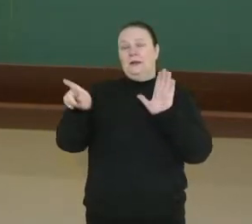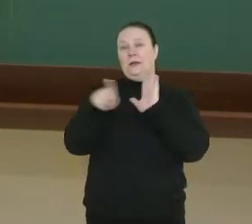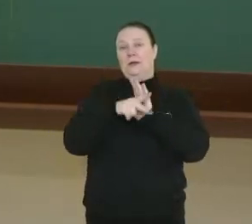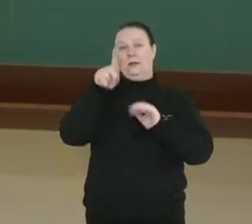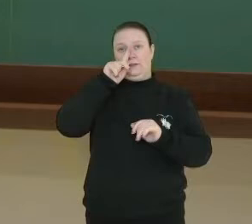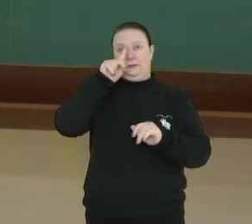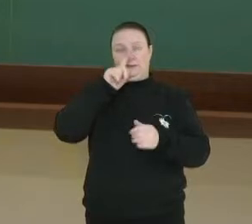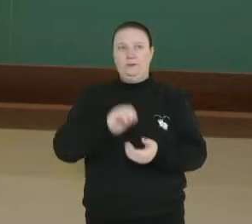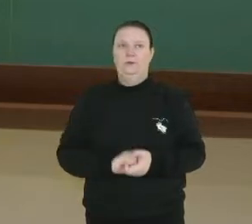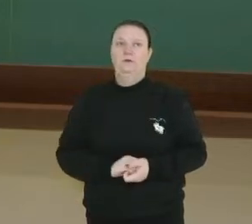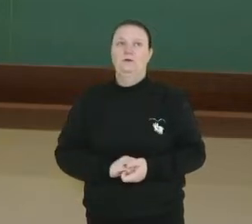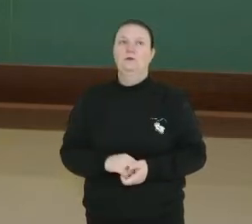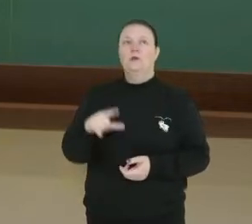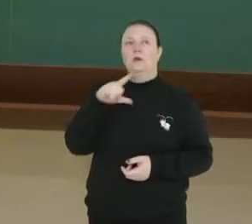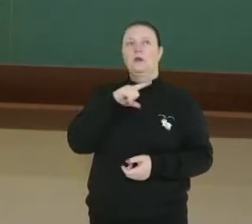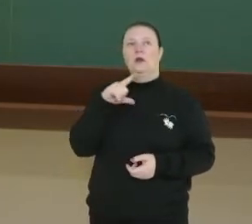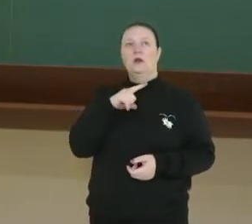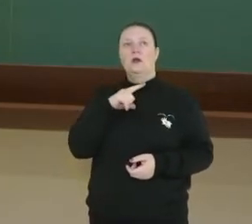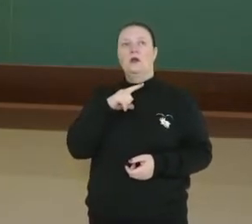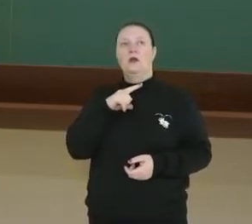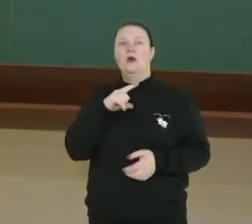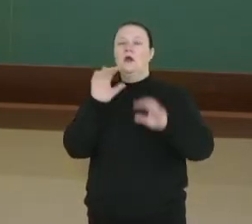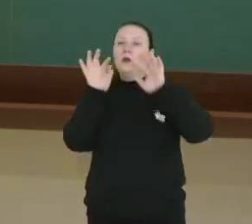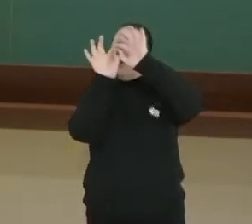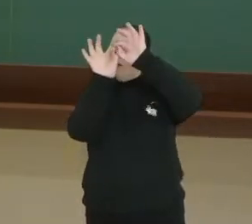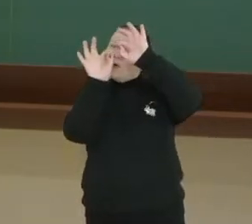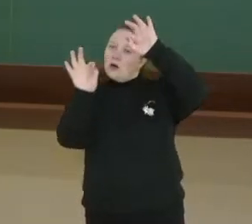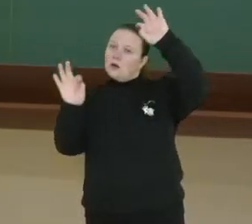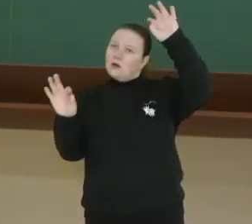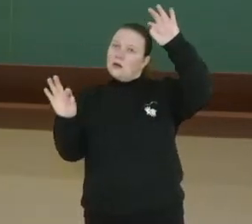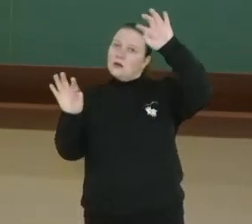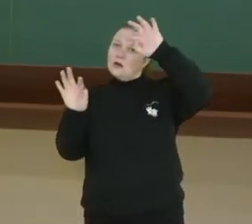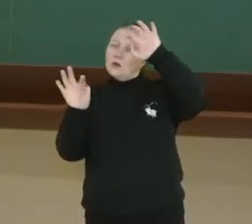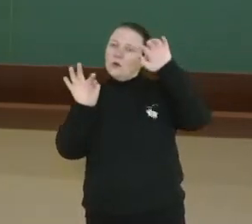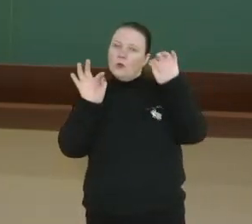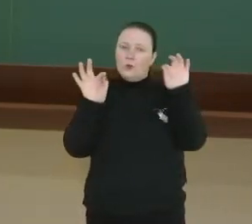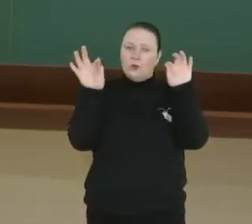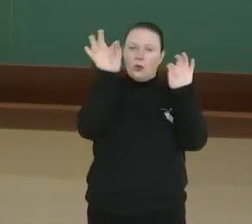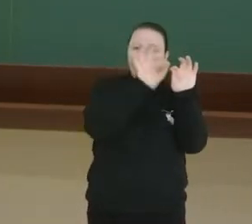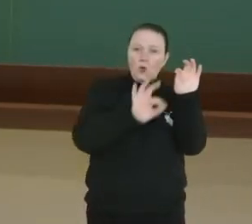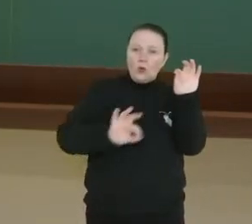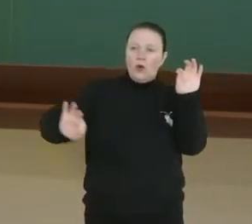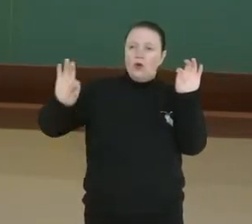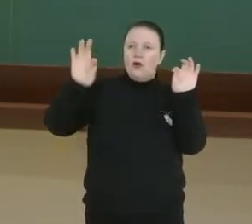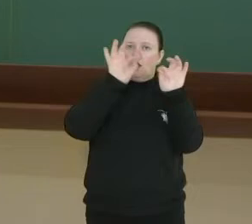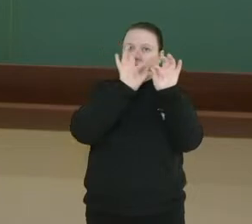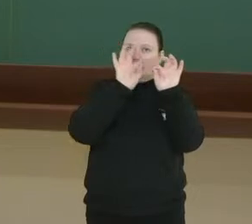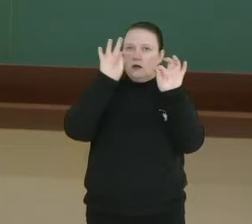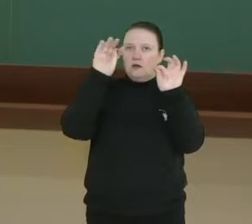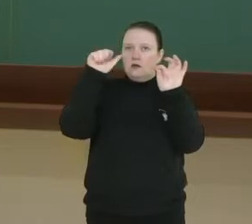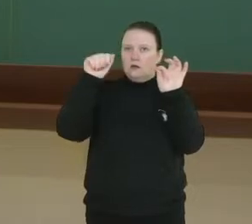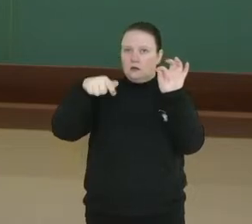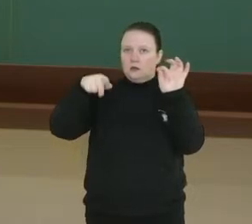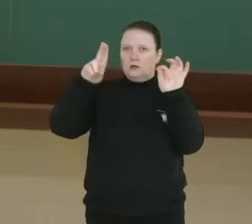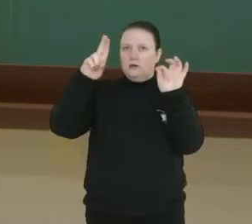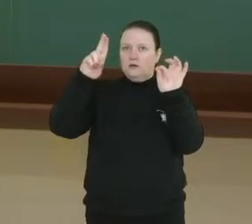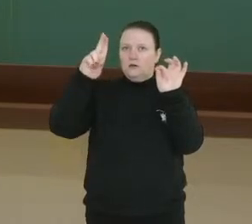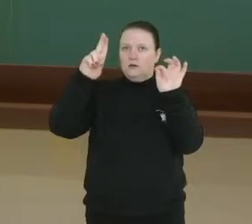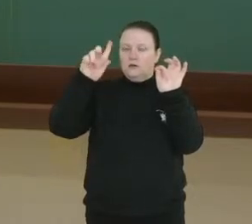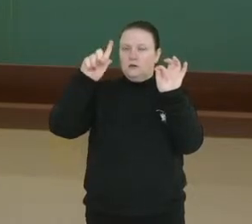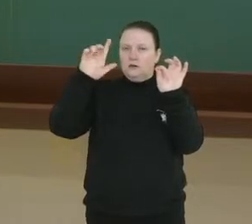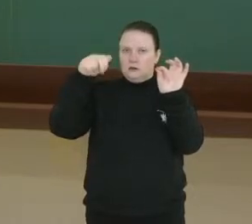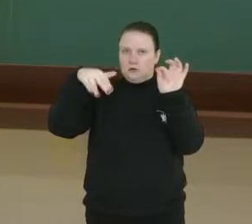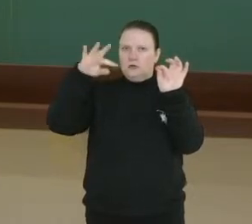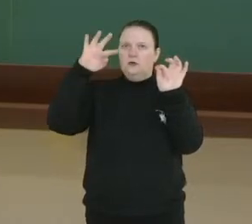T aqui é tangente em relação à circunferência lambda. Joia? E a